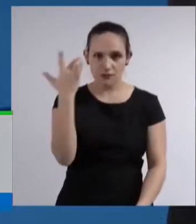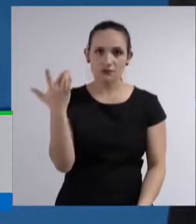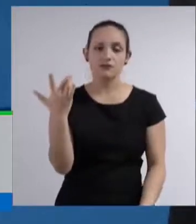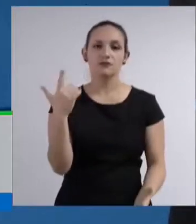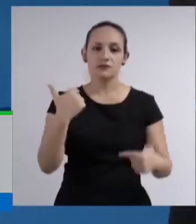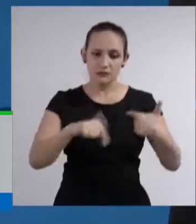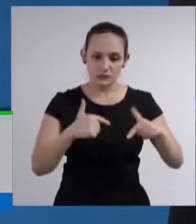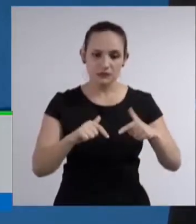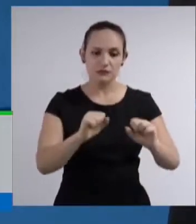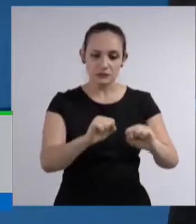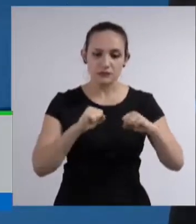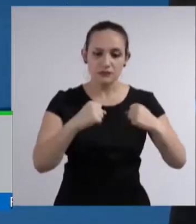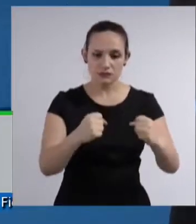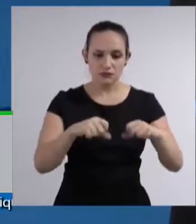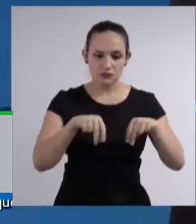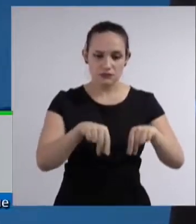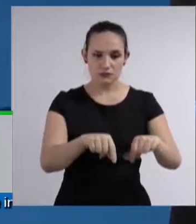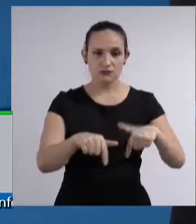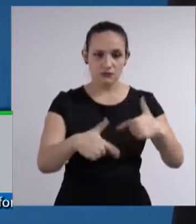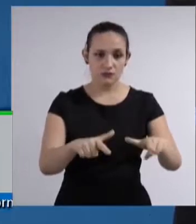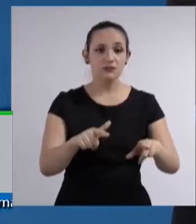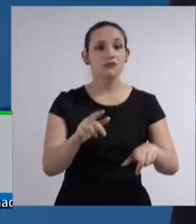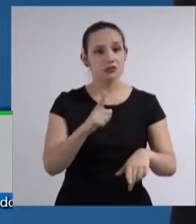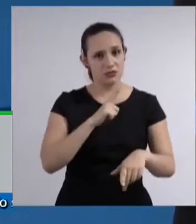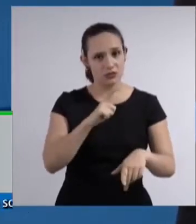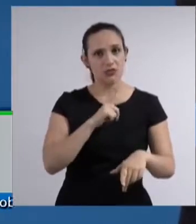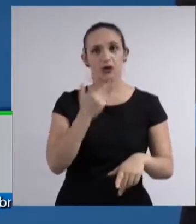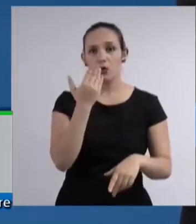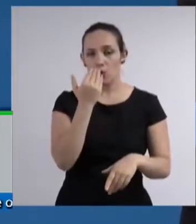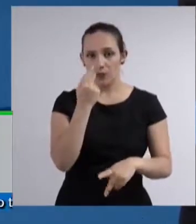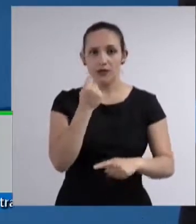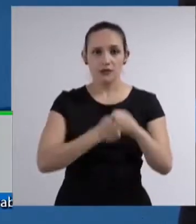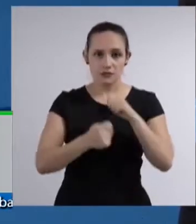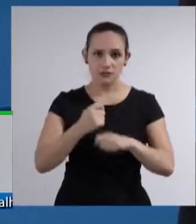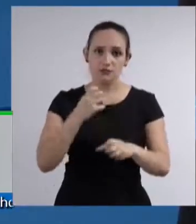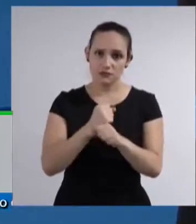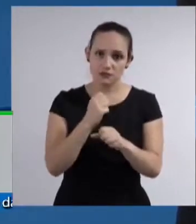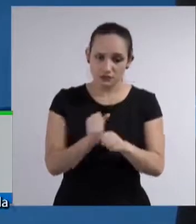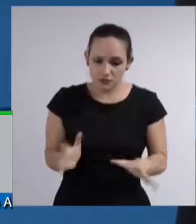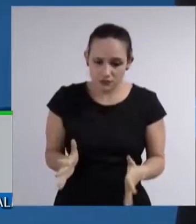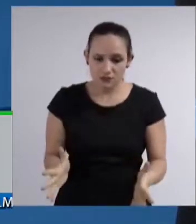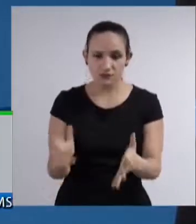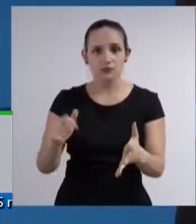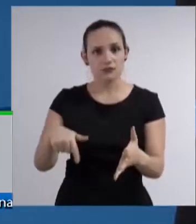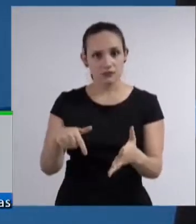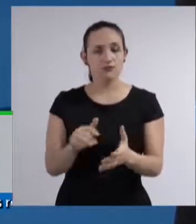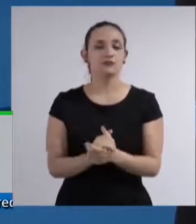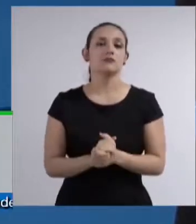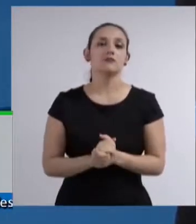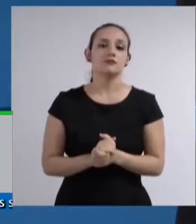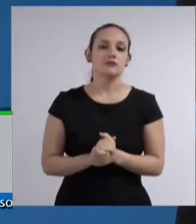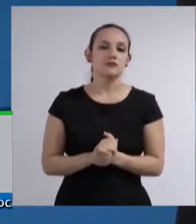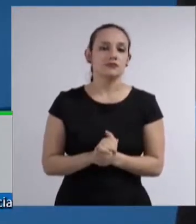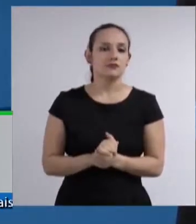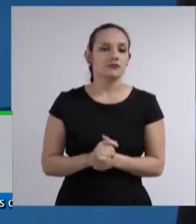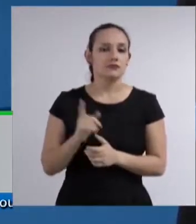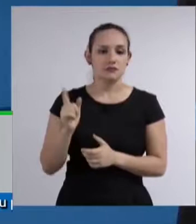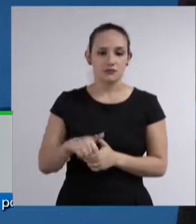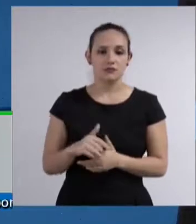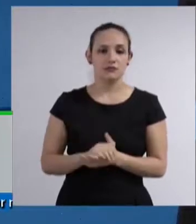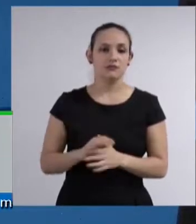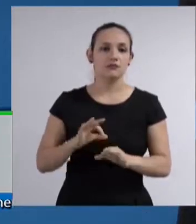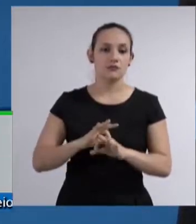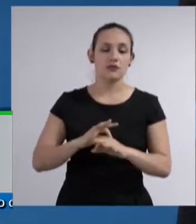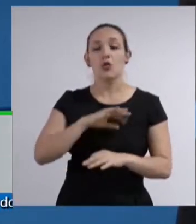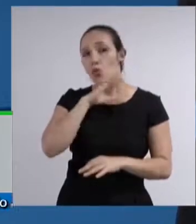que trabalha, se dedica e que leva pão de cada dia, que leva o alimento à nossa mesa. É um absurdo que nós estamos